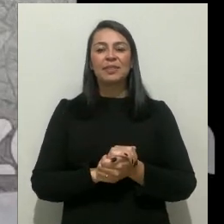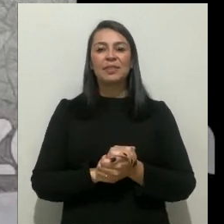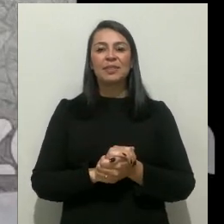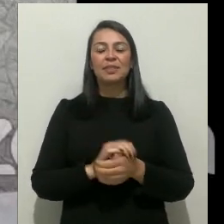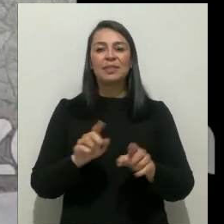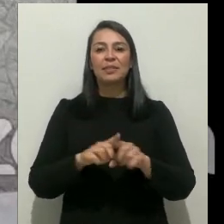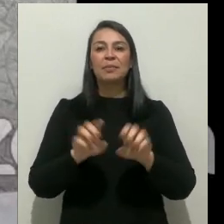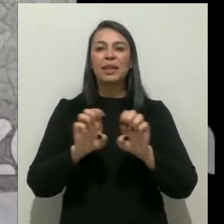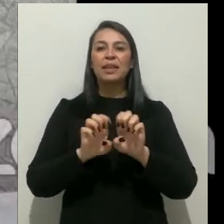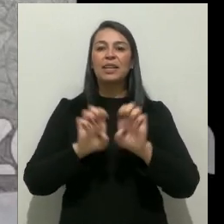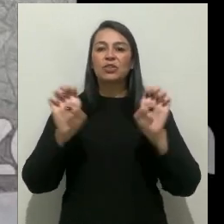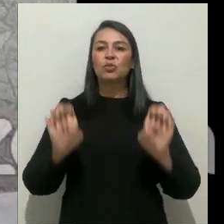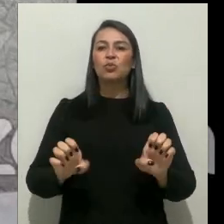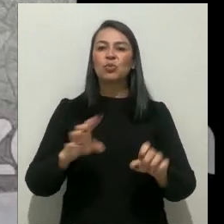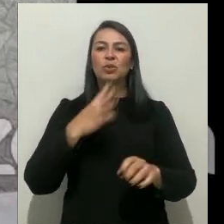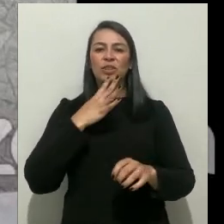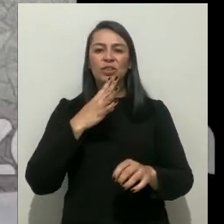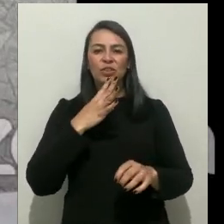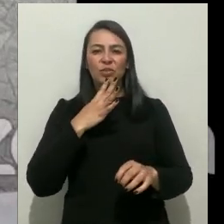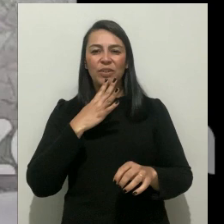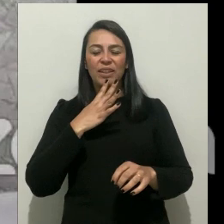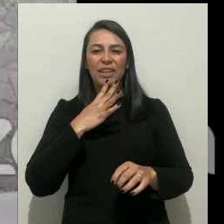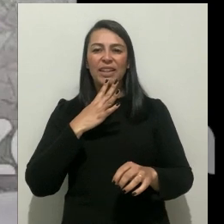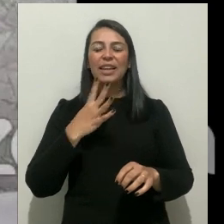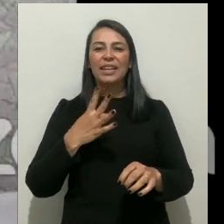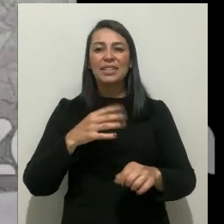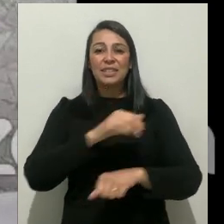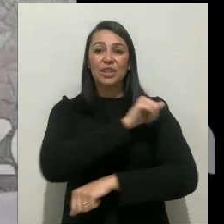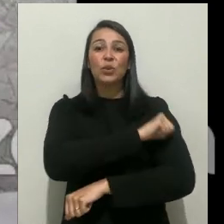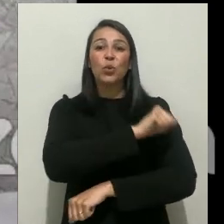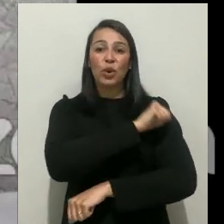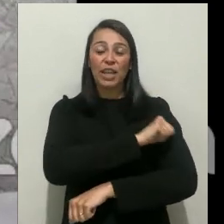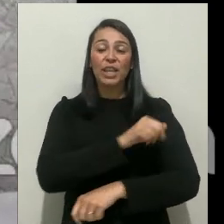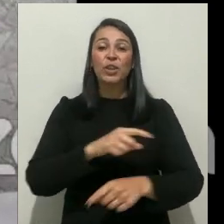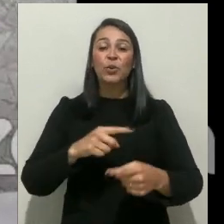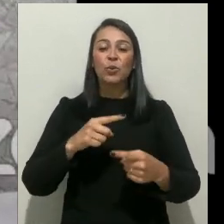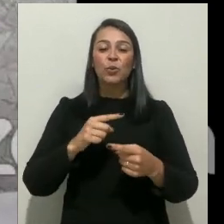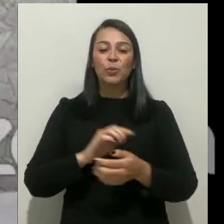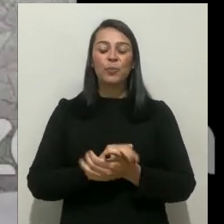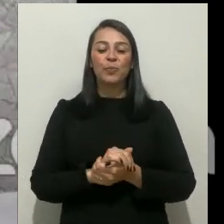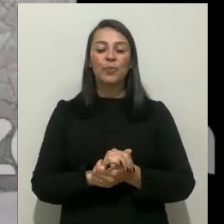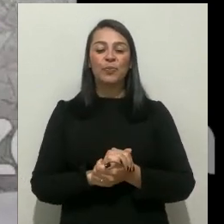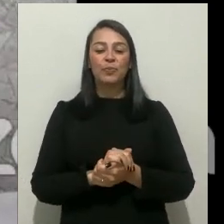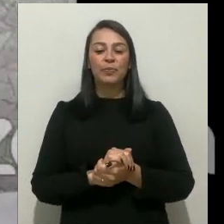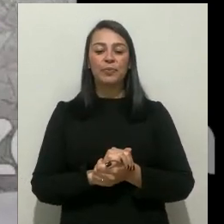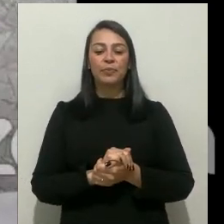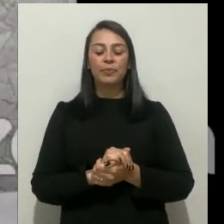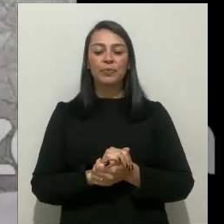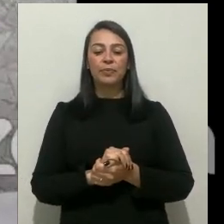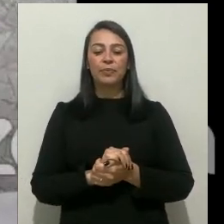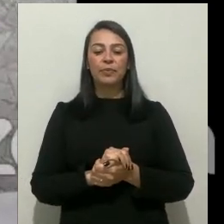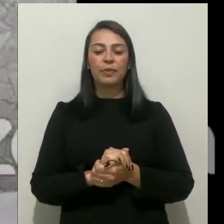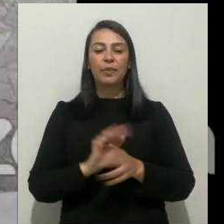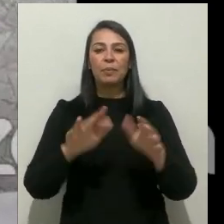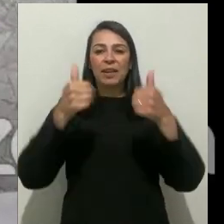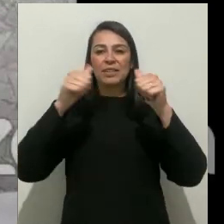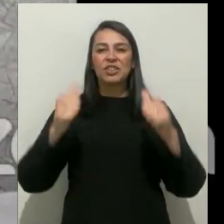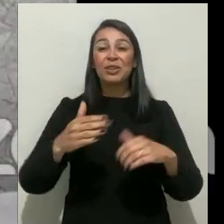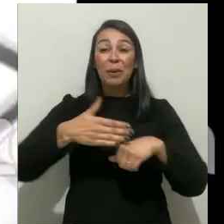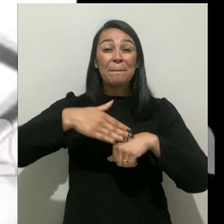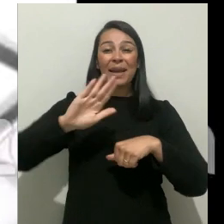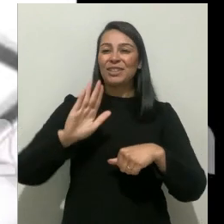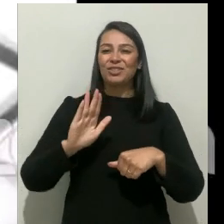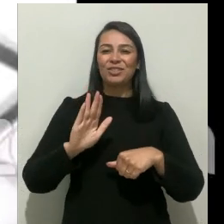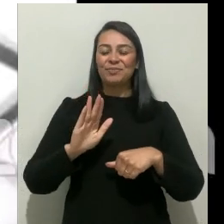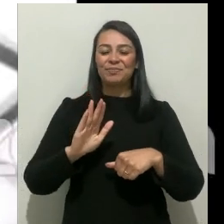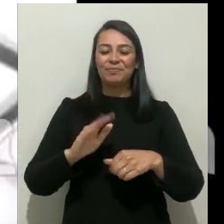das pessoas que conhecem o Rio de Janeiro, porque né, para mim, nosso máximo. Pode passar, por